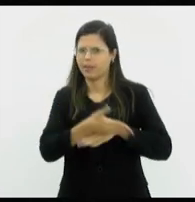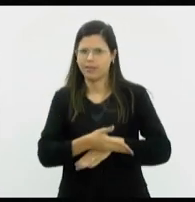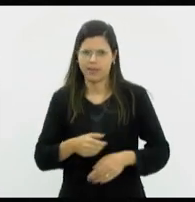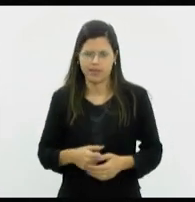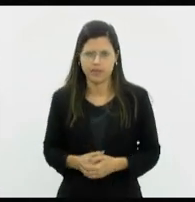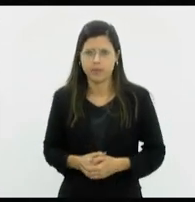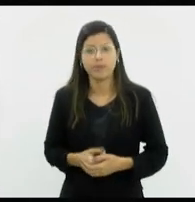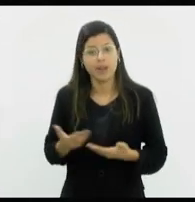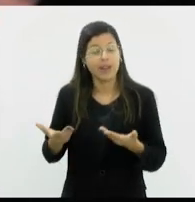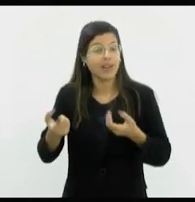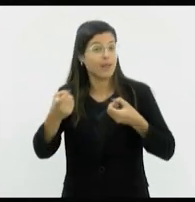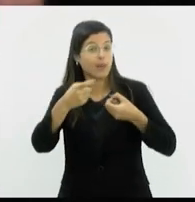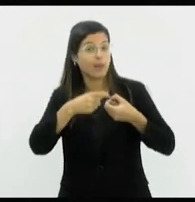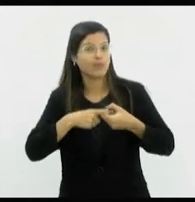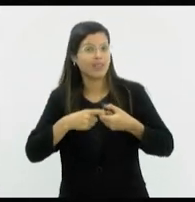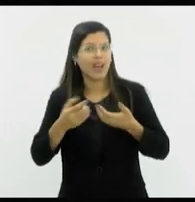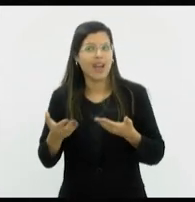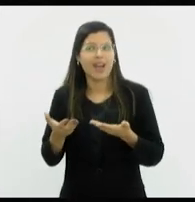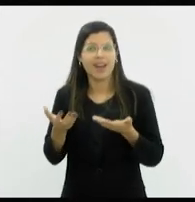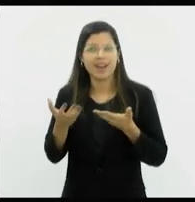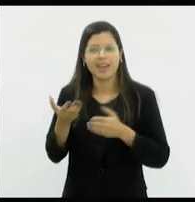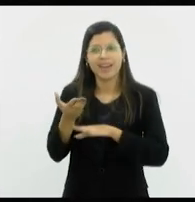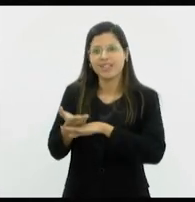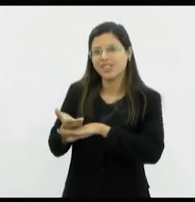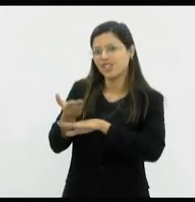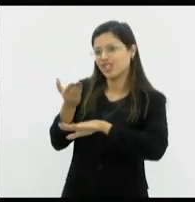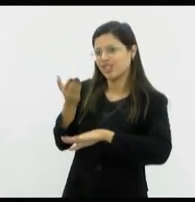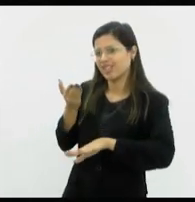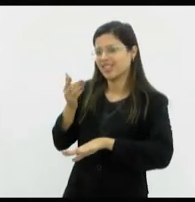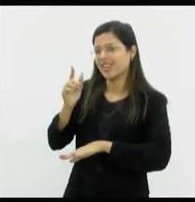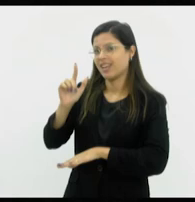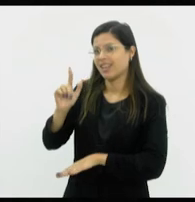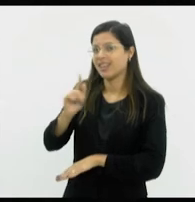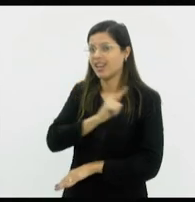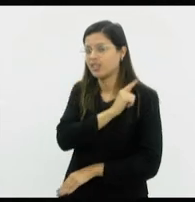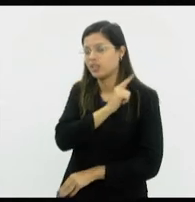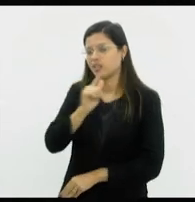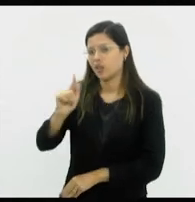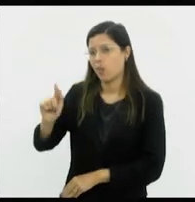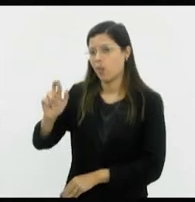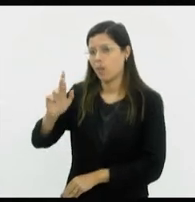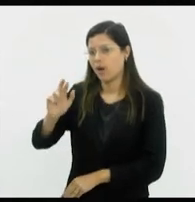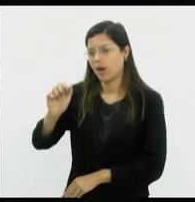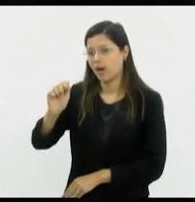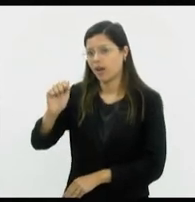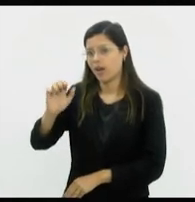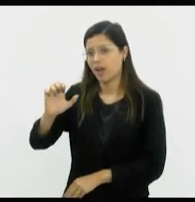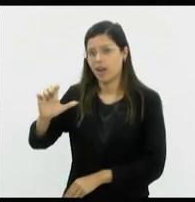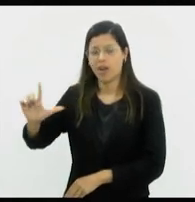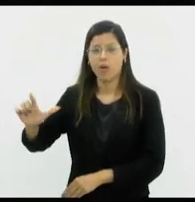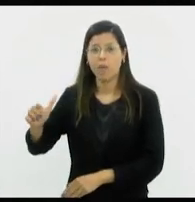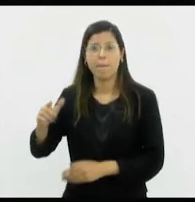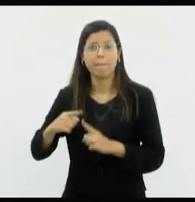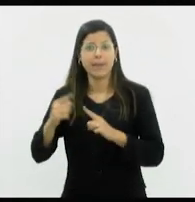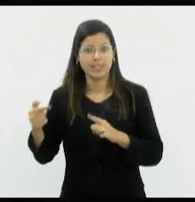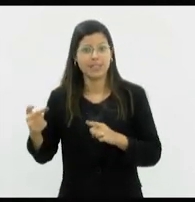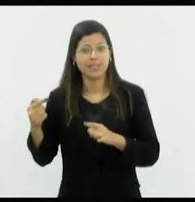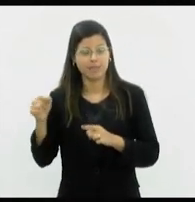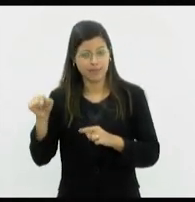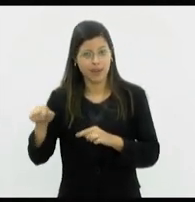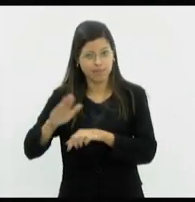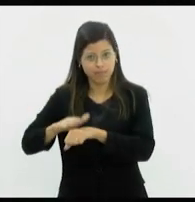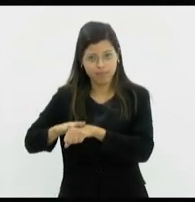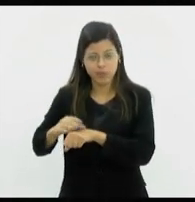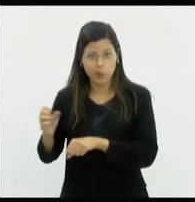Ele quer voltar agora, ele quer se distanciar da gestão Grael. Foi ele que colocou o Rodrigo Grael, foi ele que colocou o Axel Grael lá. Então a gestão é Rodrigo